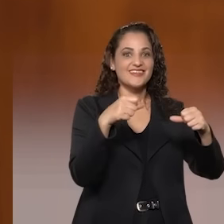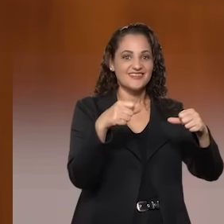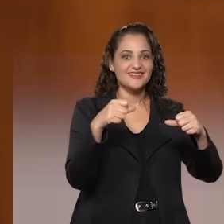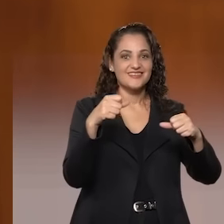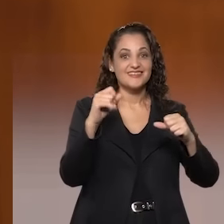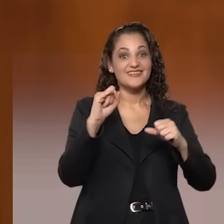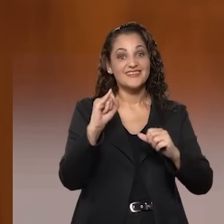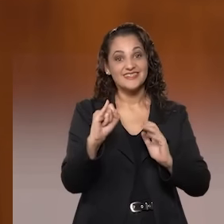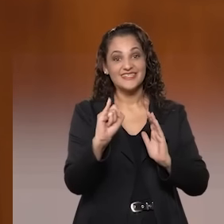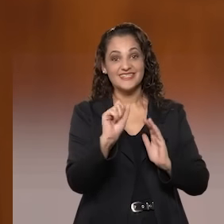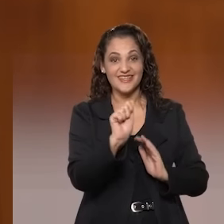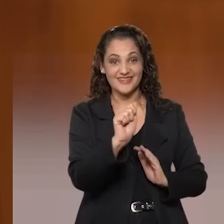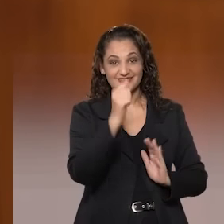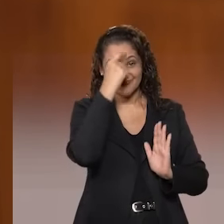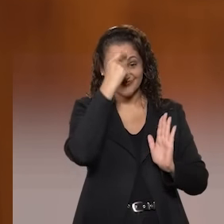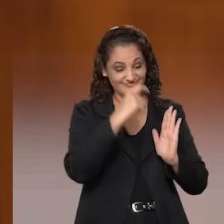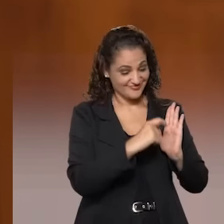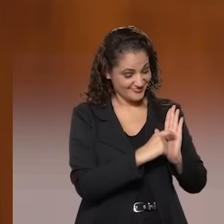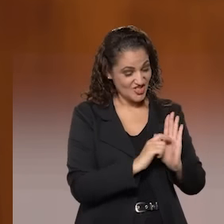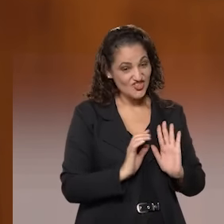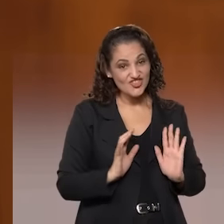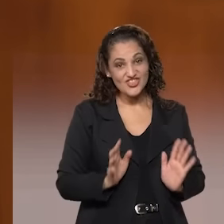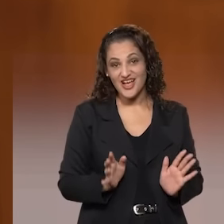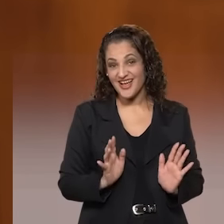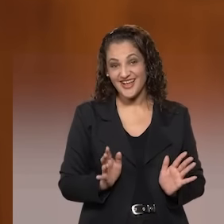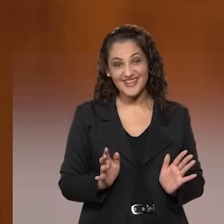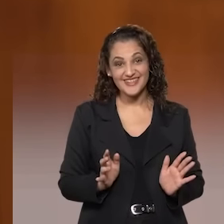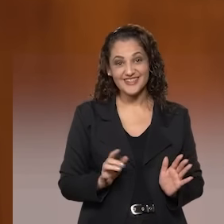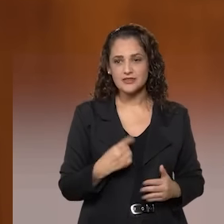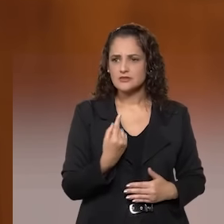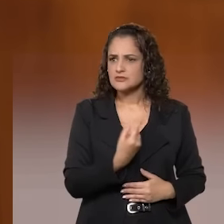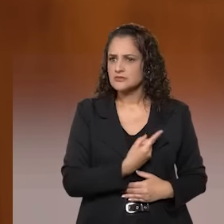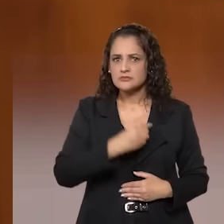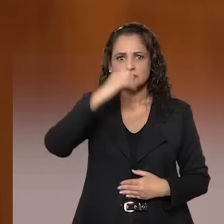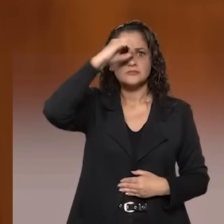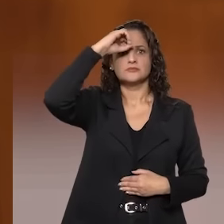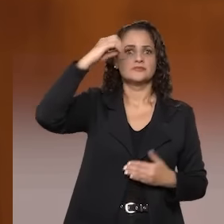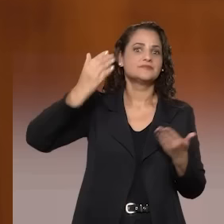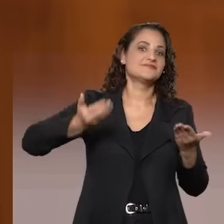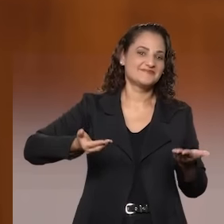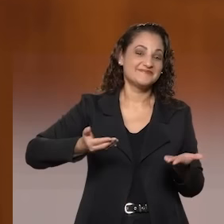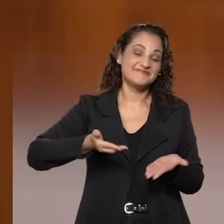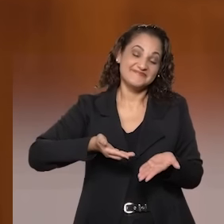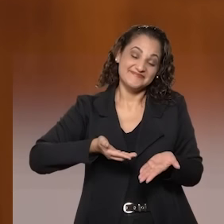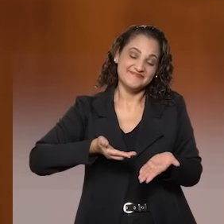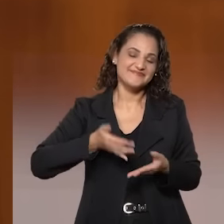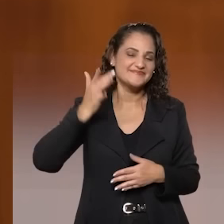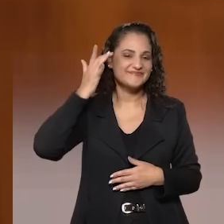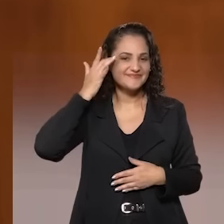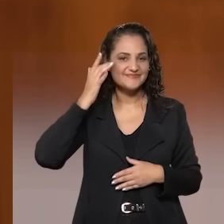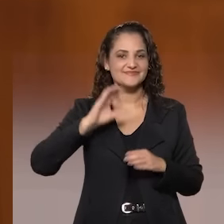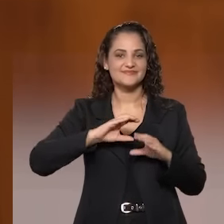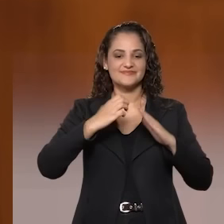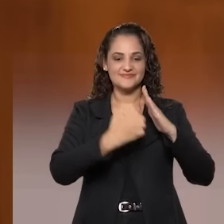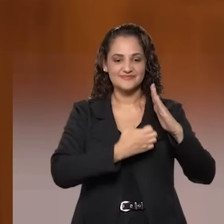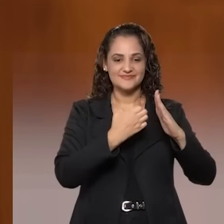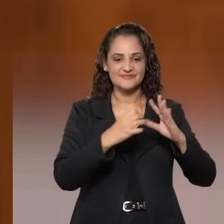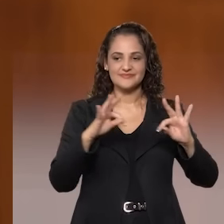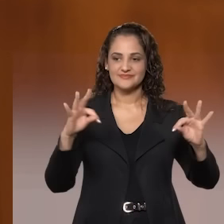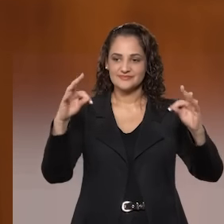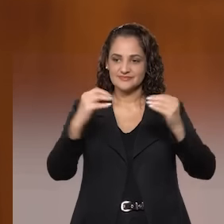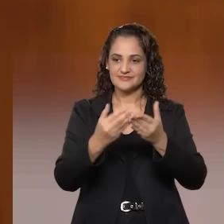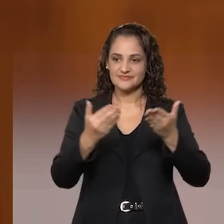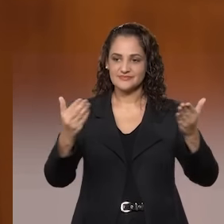tomamos conhecimento Então eu acho que as organizações elas devem ter alternativas para ajudar as